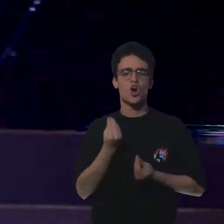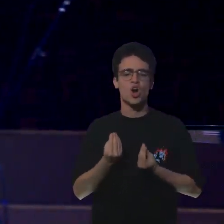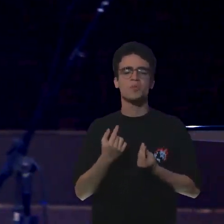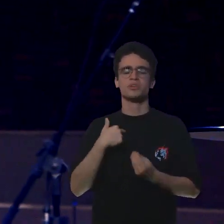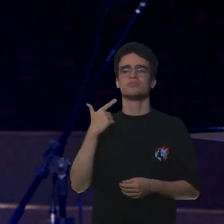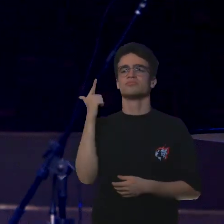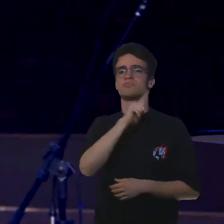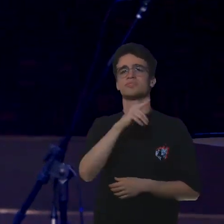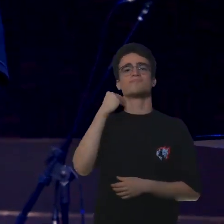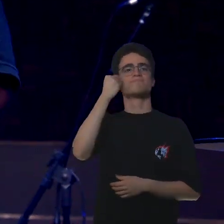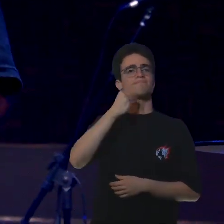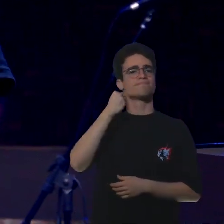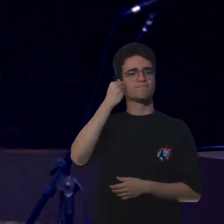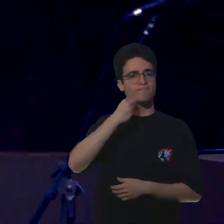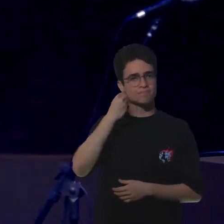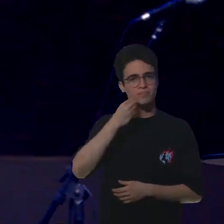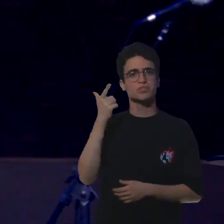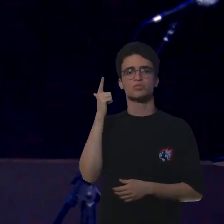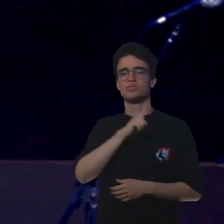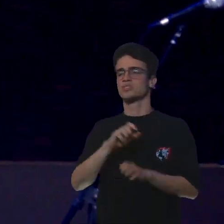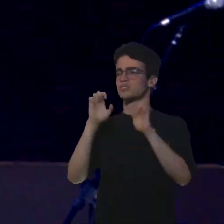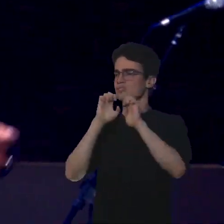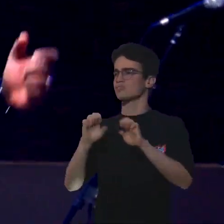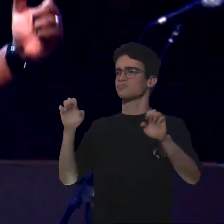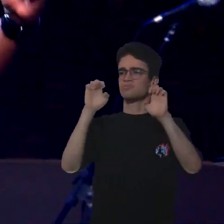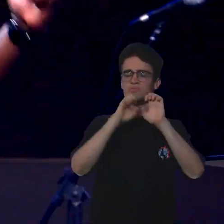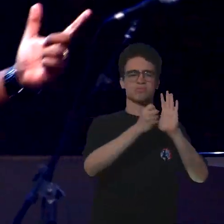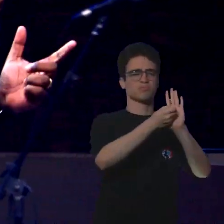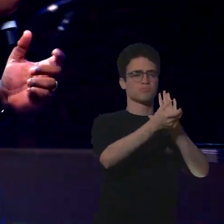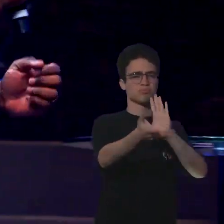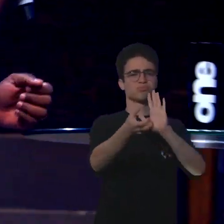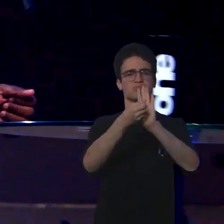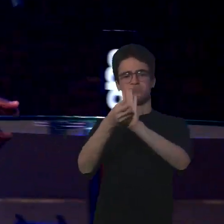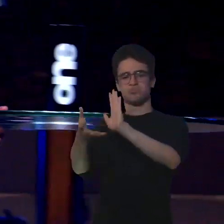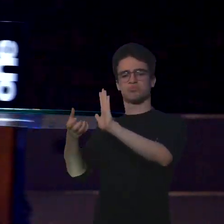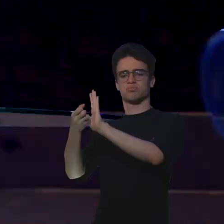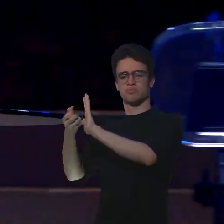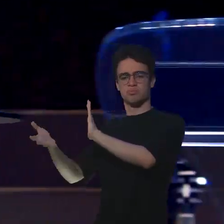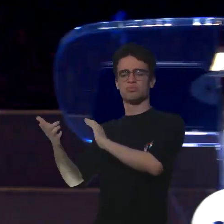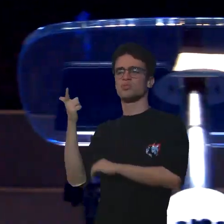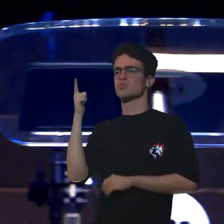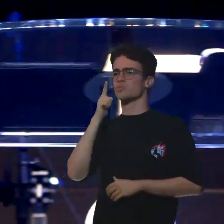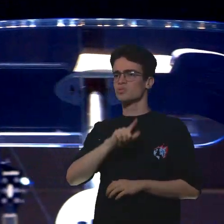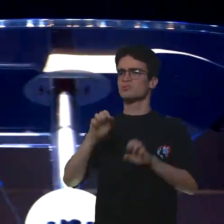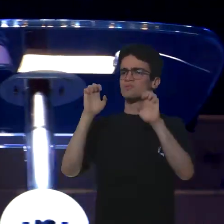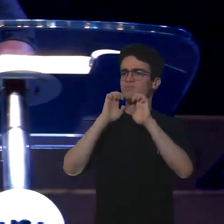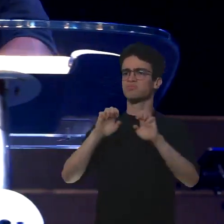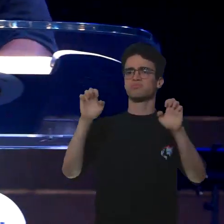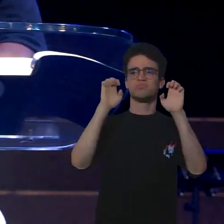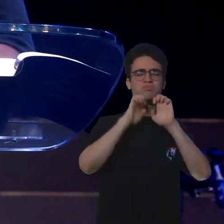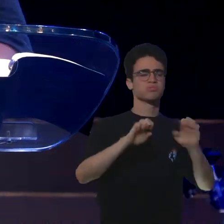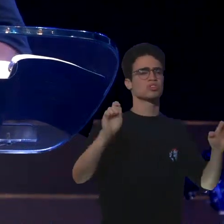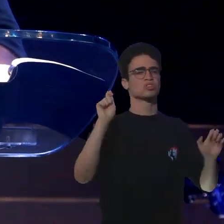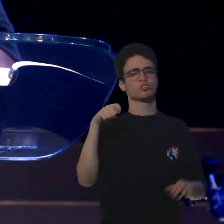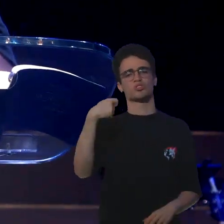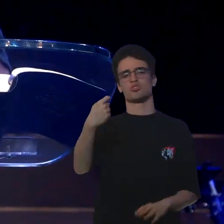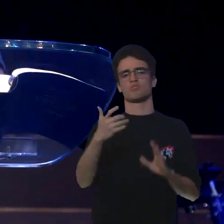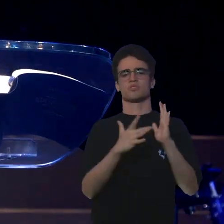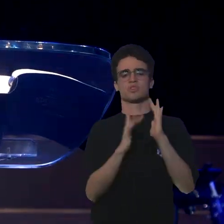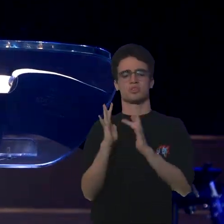experimentar, entregar essas boas novas. É você falar desse evangelho poderoso que é do Senhor